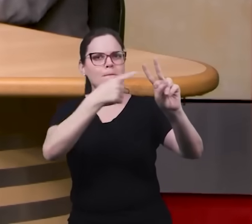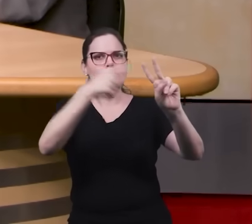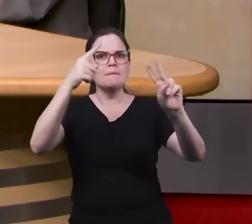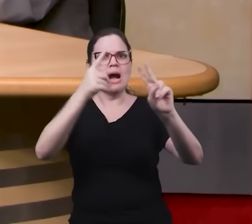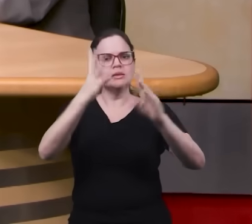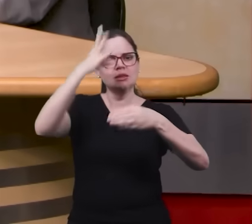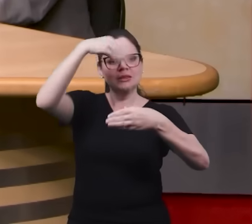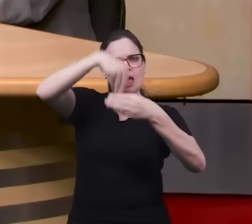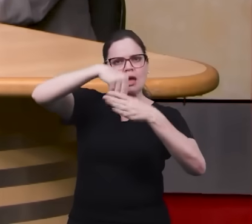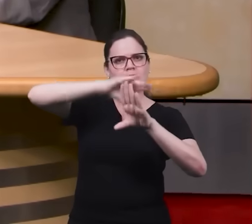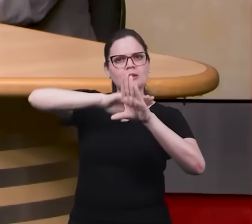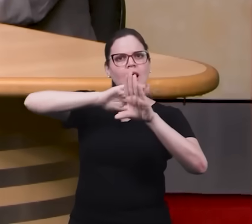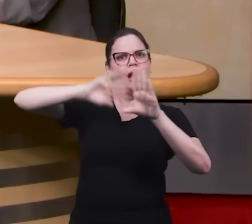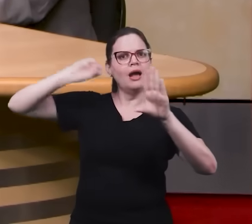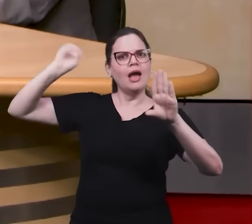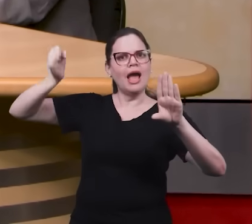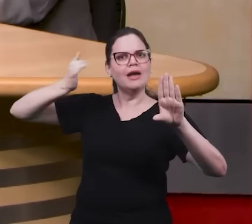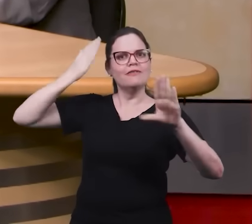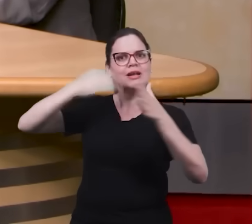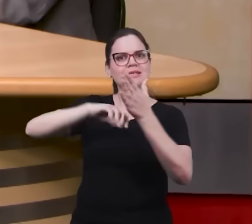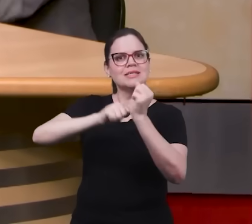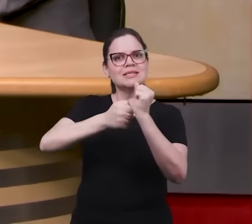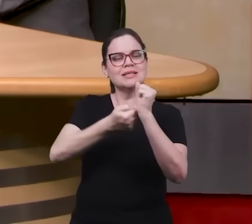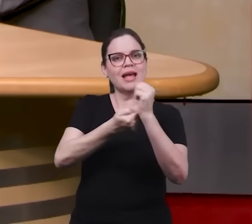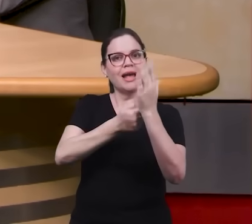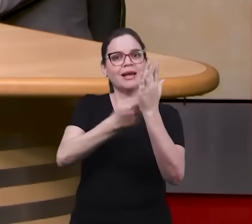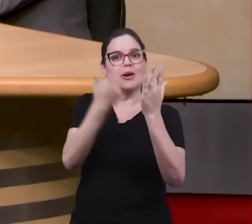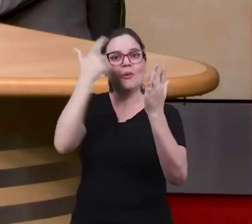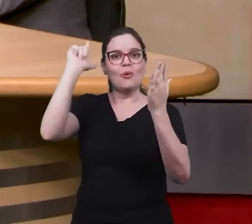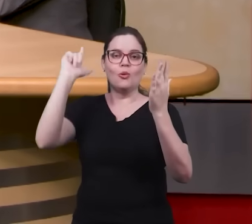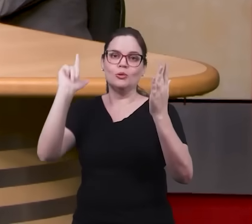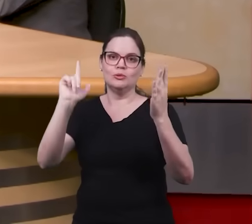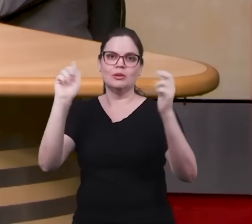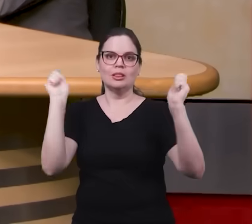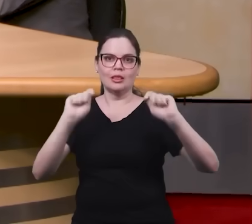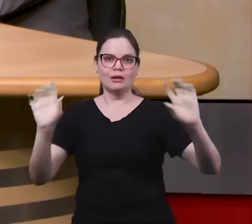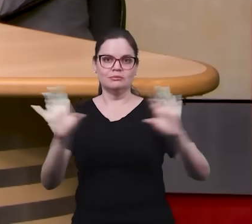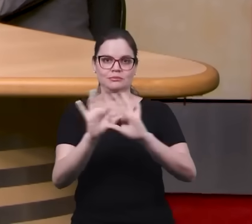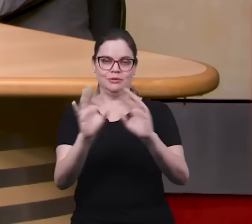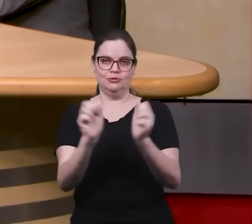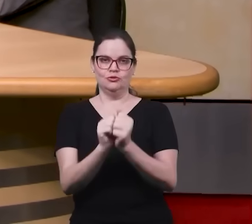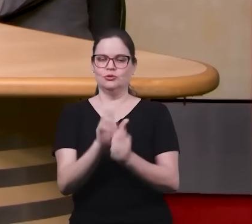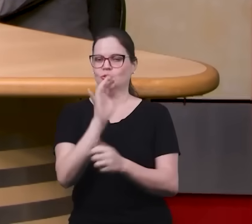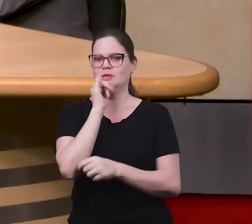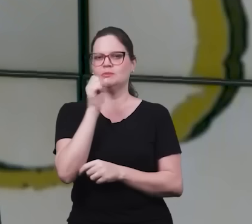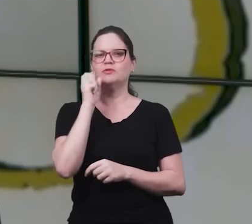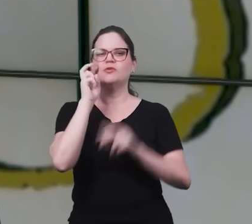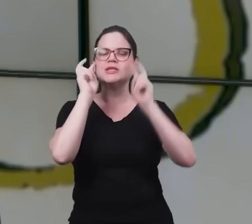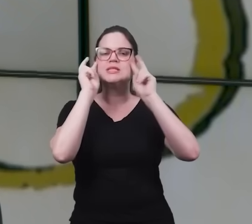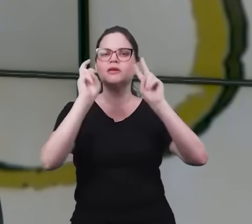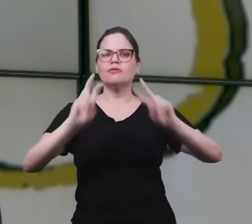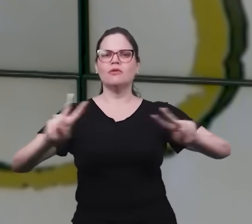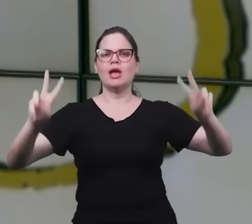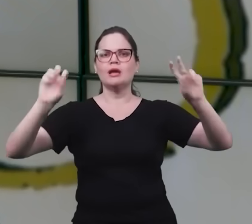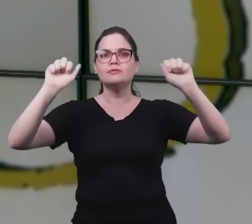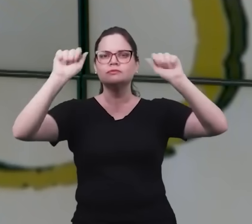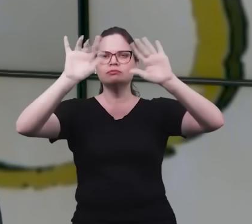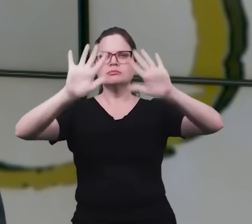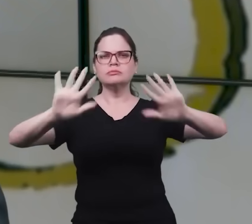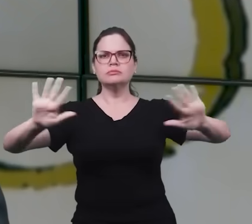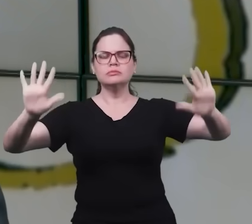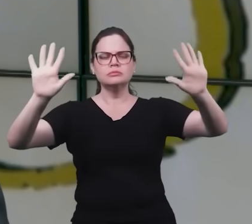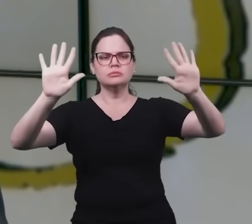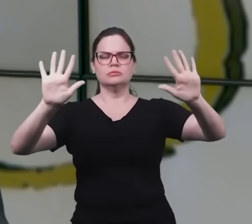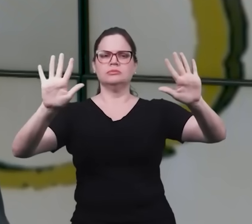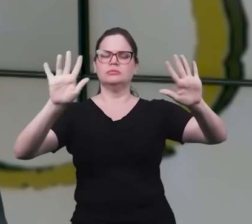mais dentro da visão. É exatamente isso, né, Sérgio? Você vê, por exemplo, um exemplo, você vê alguém, uma cena, uma situação